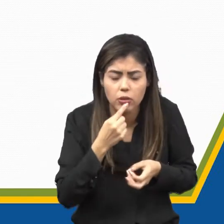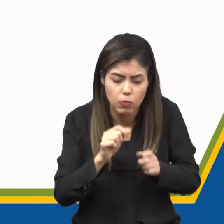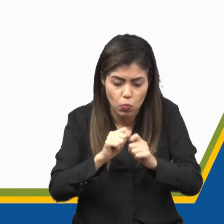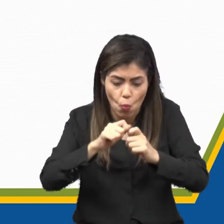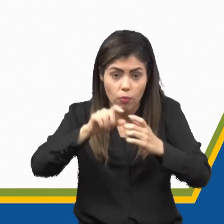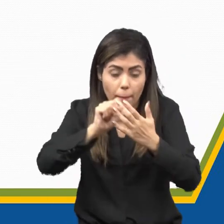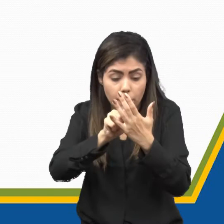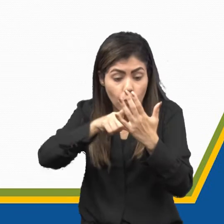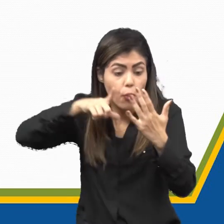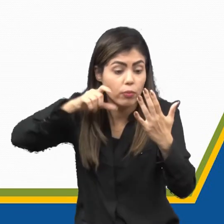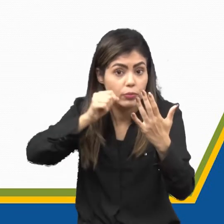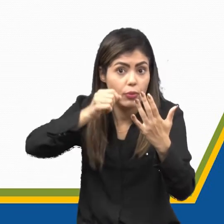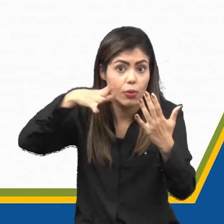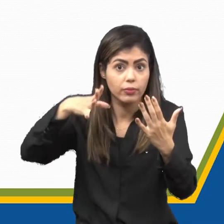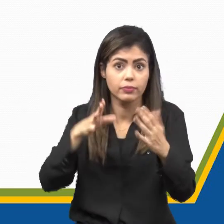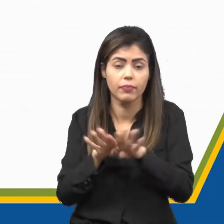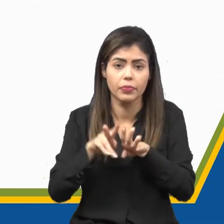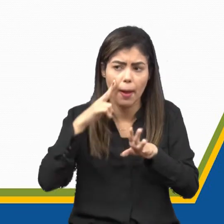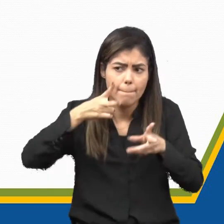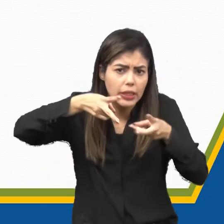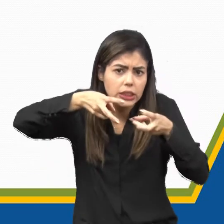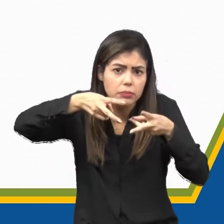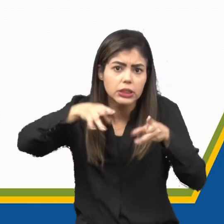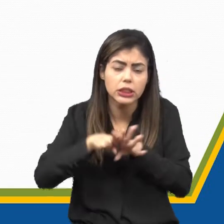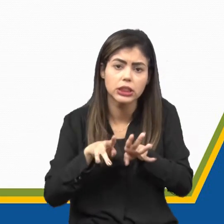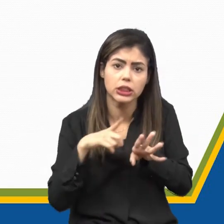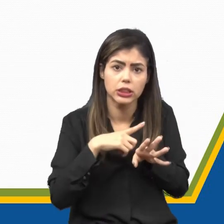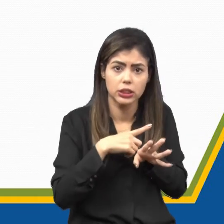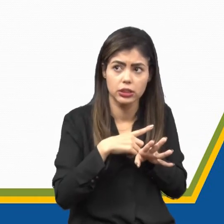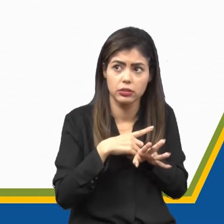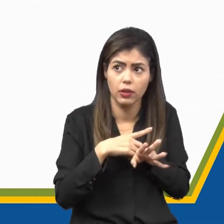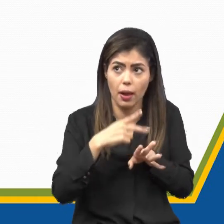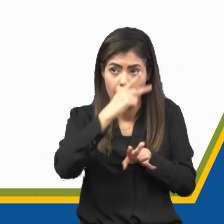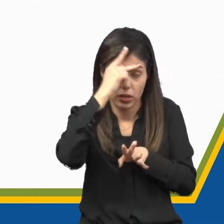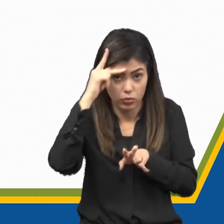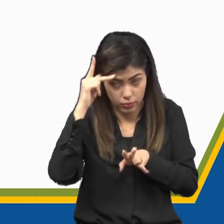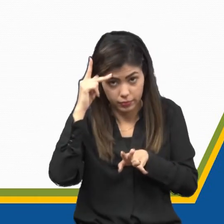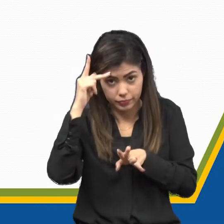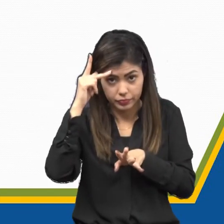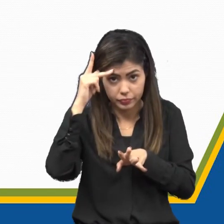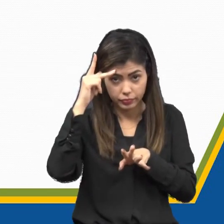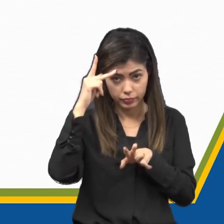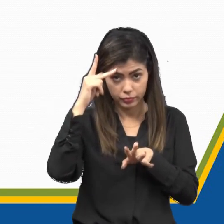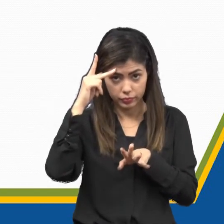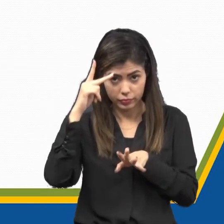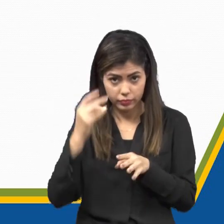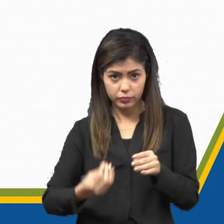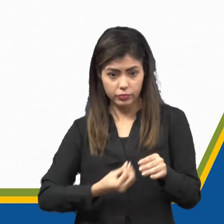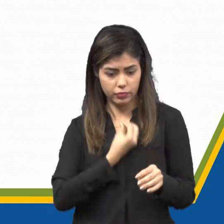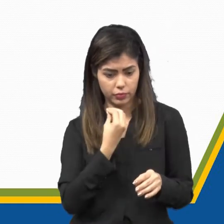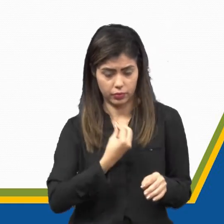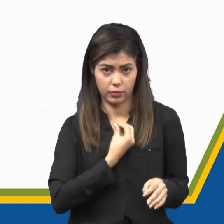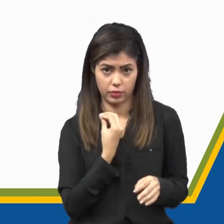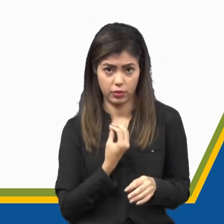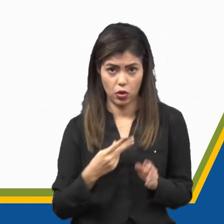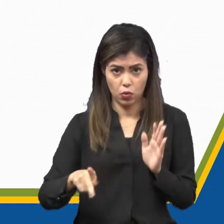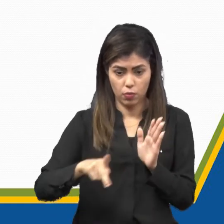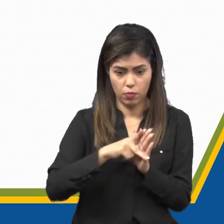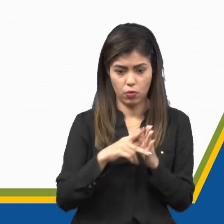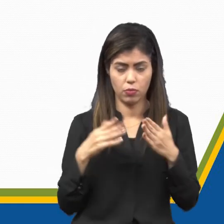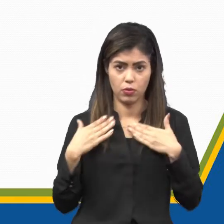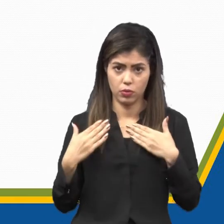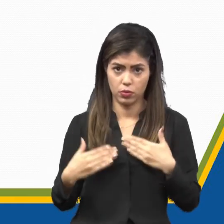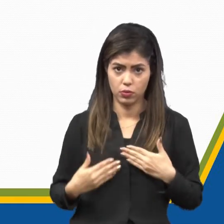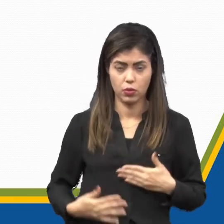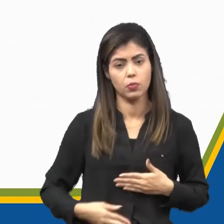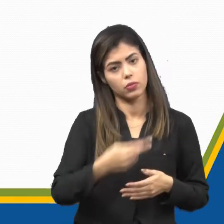aproximar bem essa imagem, vocês vão notar que eles são pessoas que estão vivenciando no próprio corpo